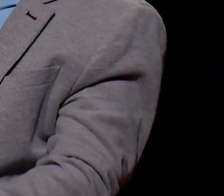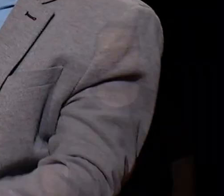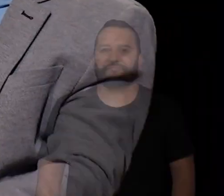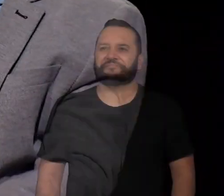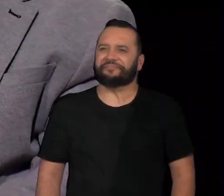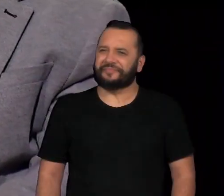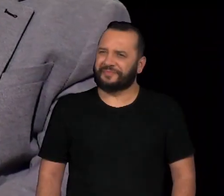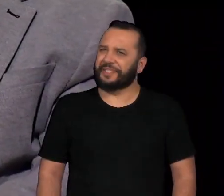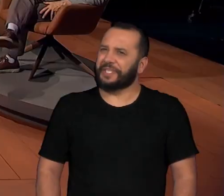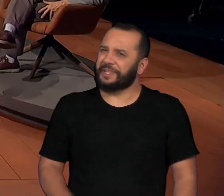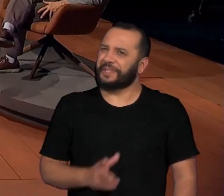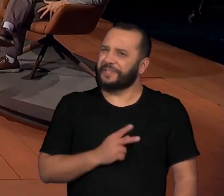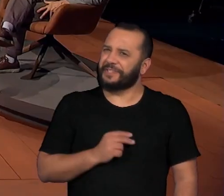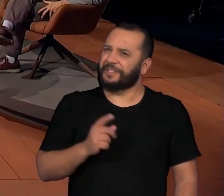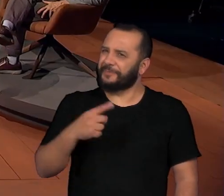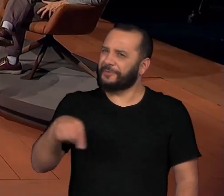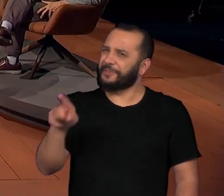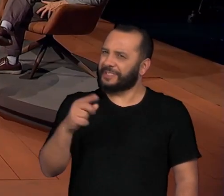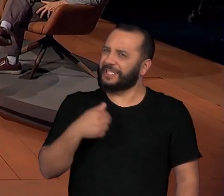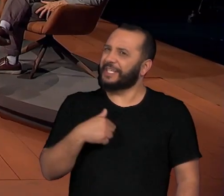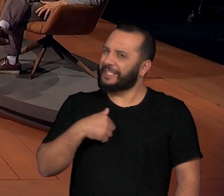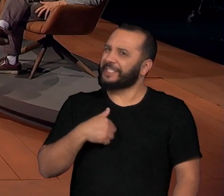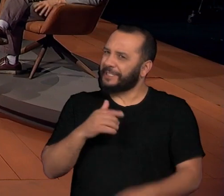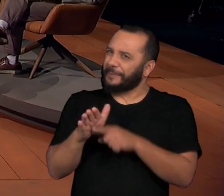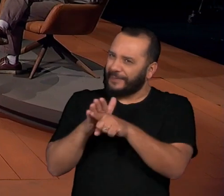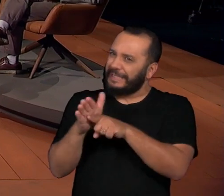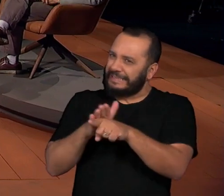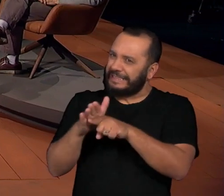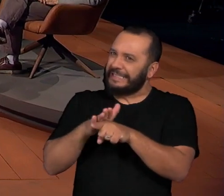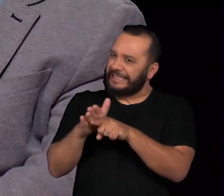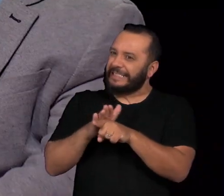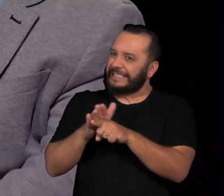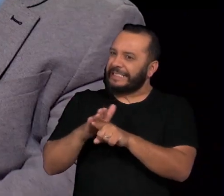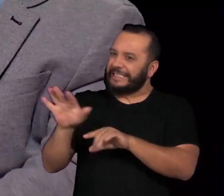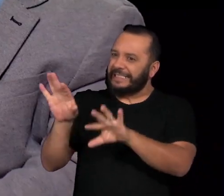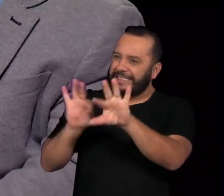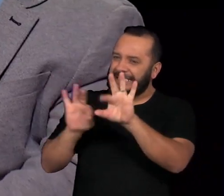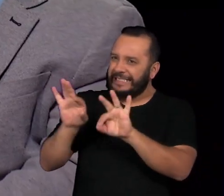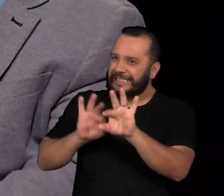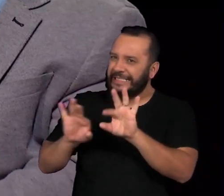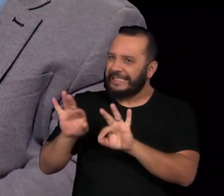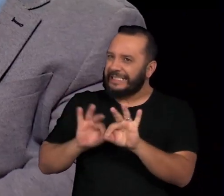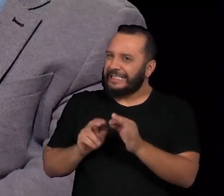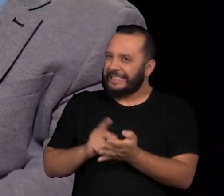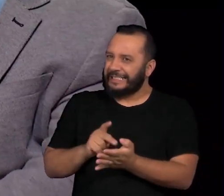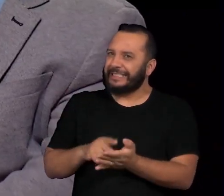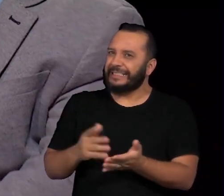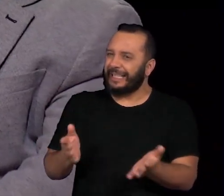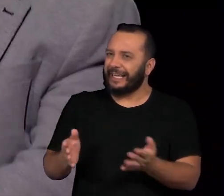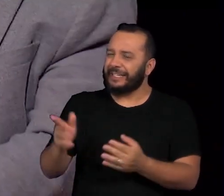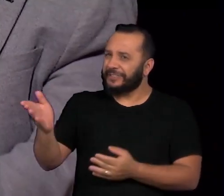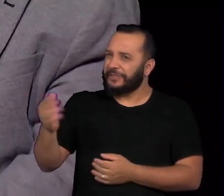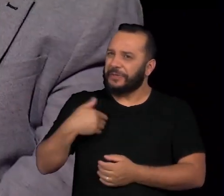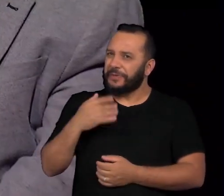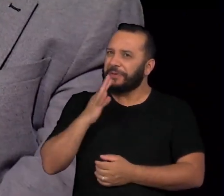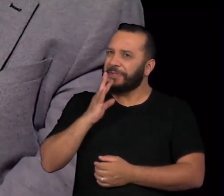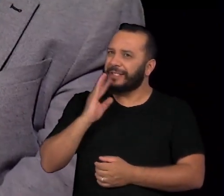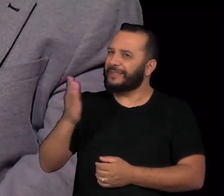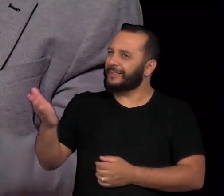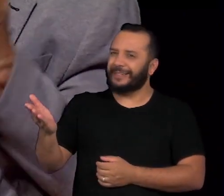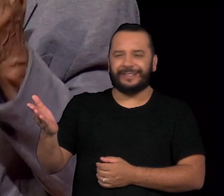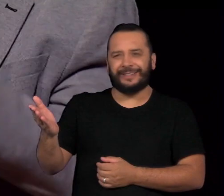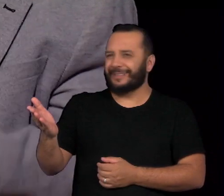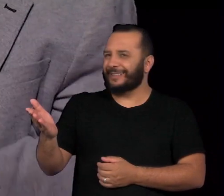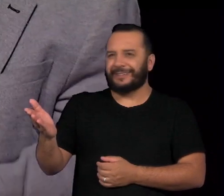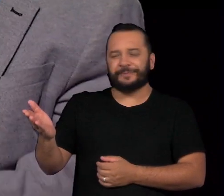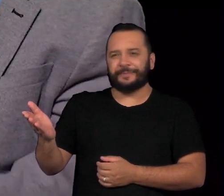rapaz vocês vocês escolher a dedo né Eita turma boa danada velho esse cara eu acho é um